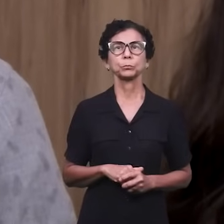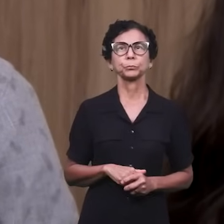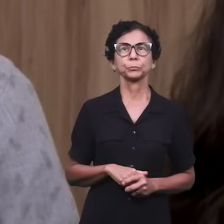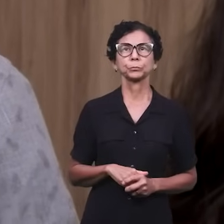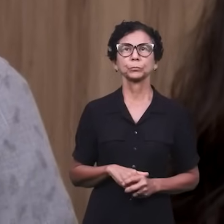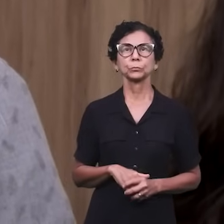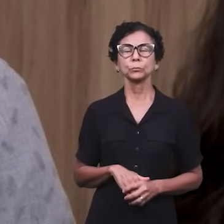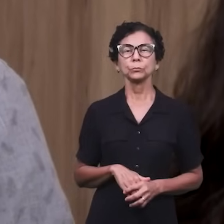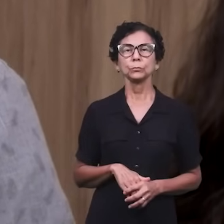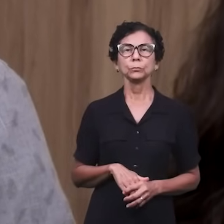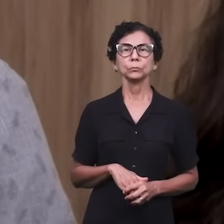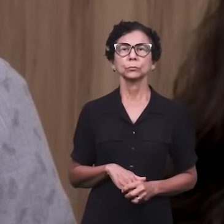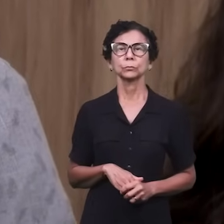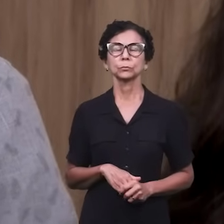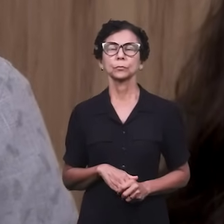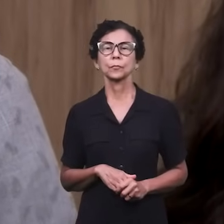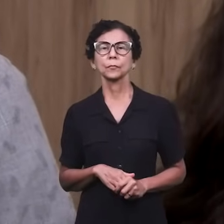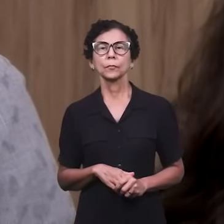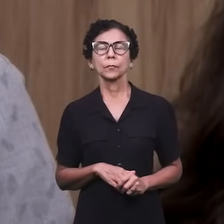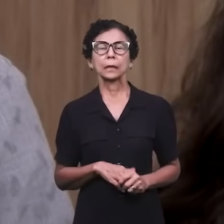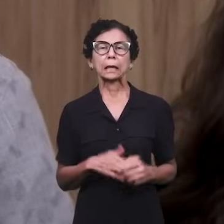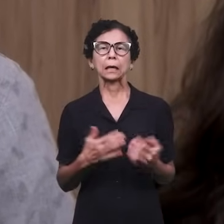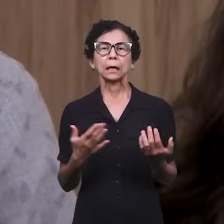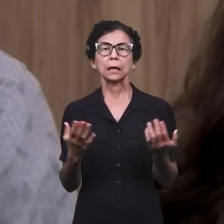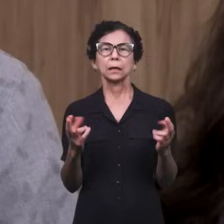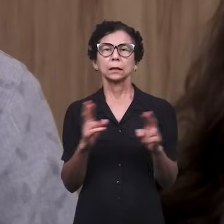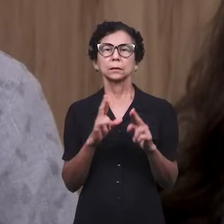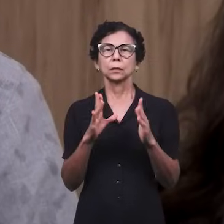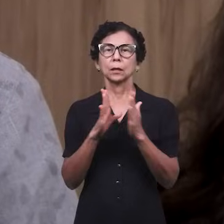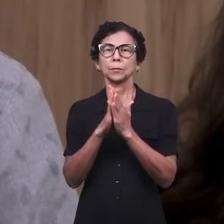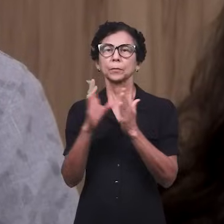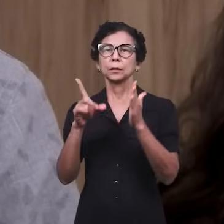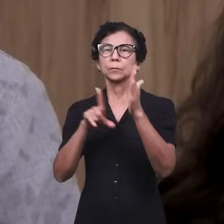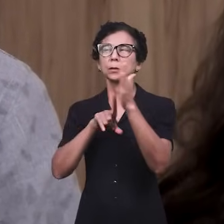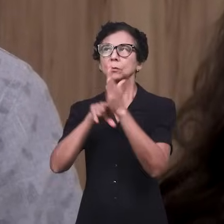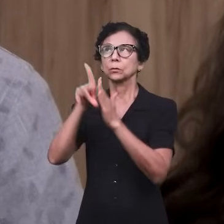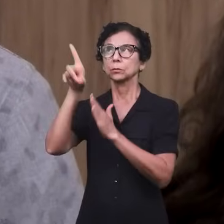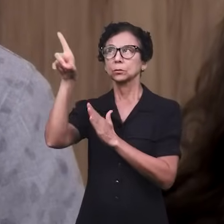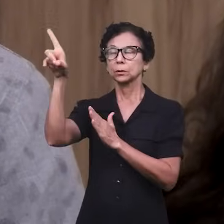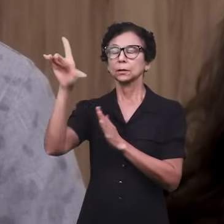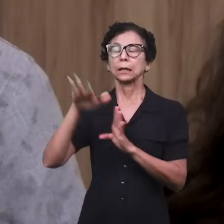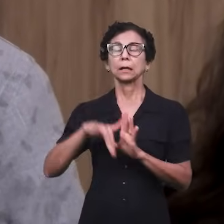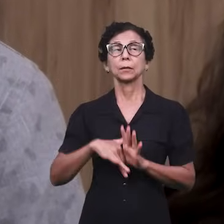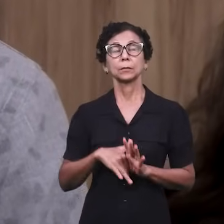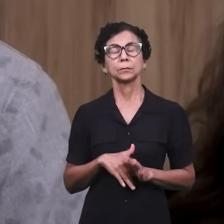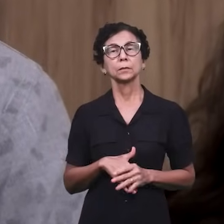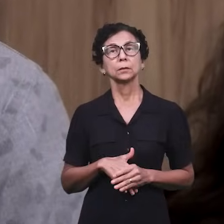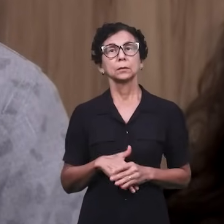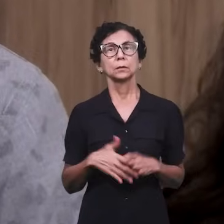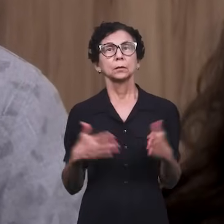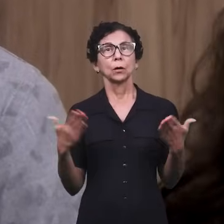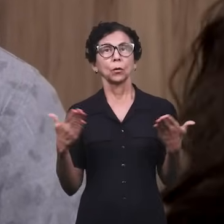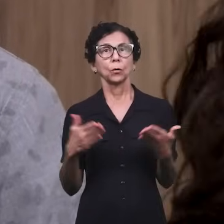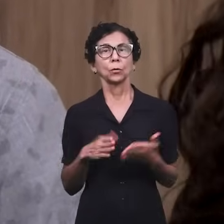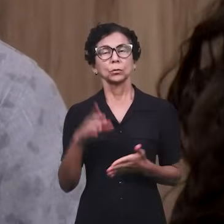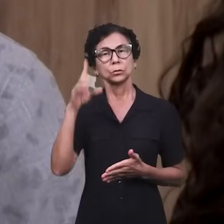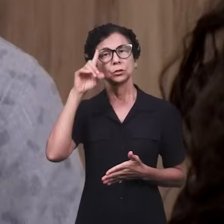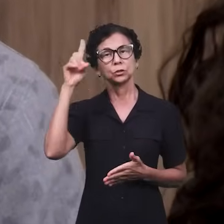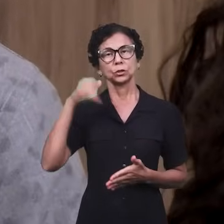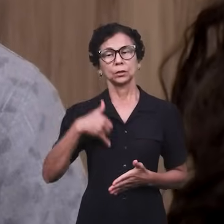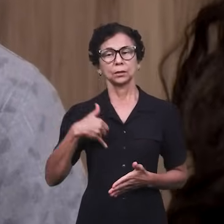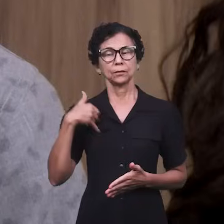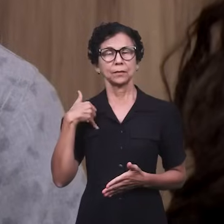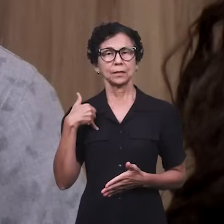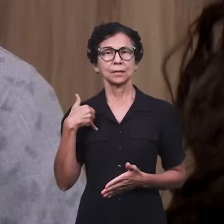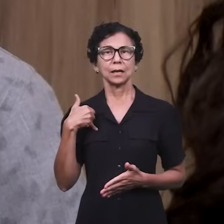Pastor que ele disse sobre a consulta palavra hoje por incrível que pareça é meu aniversário